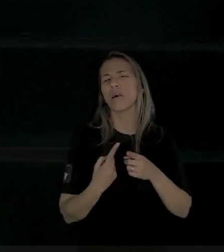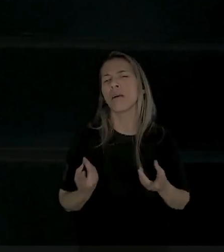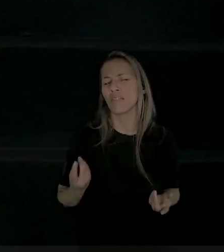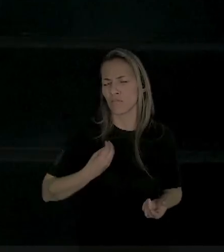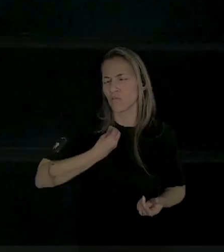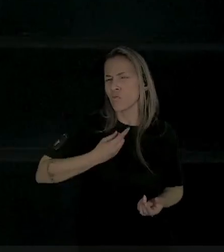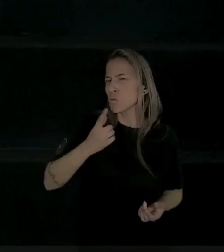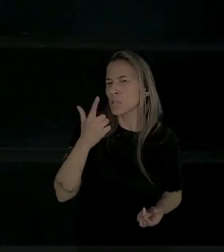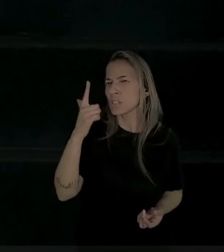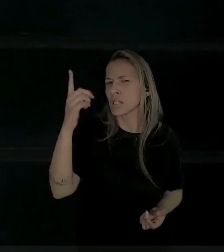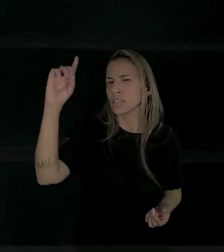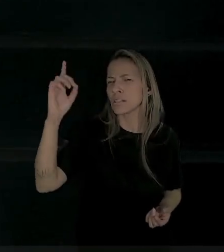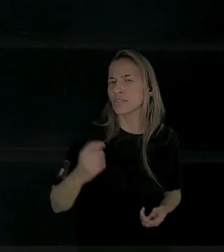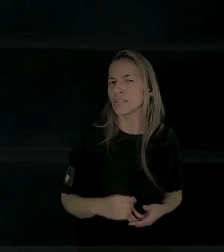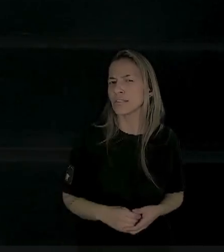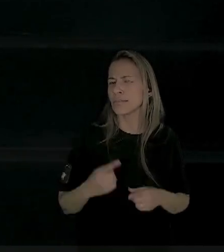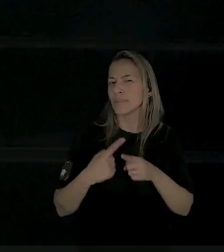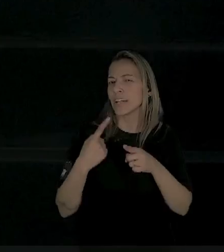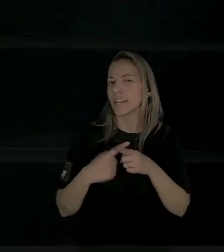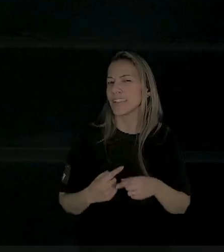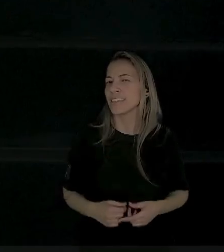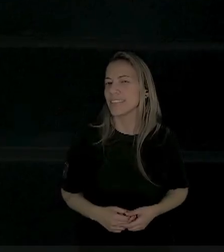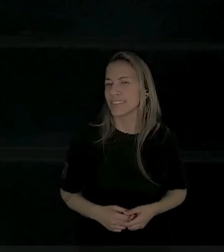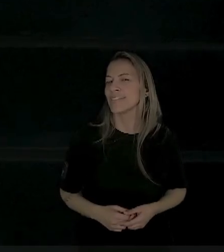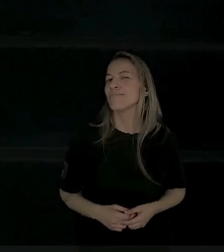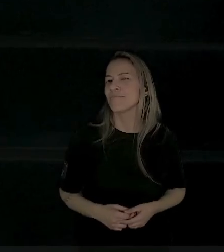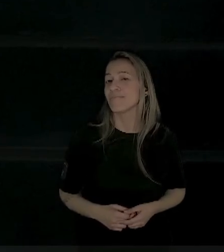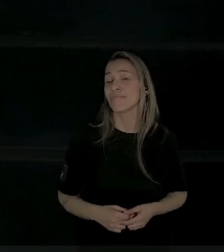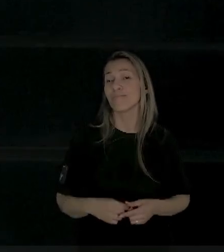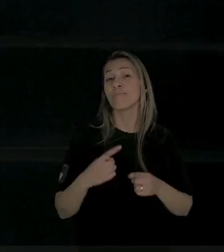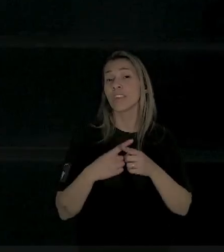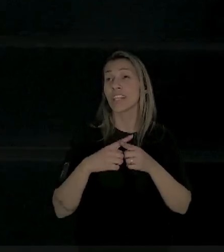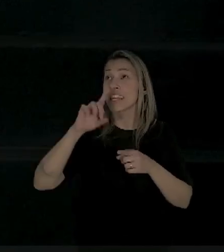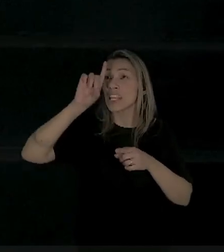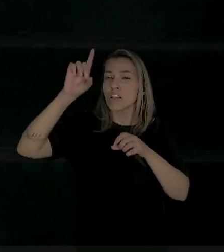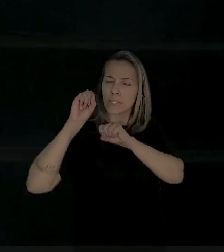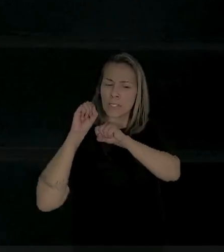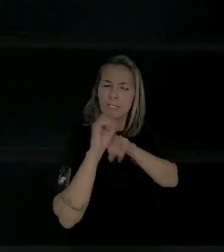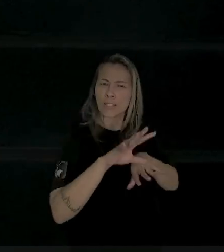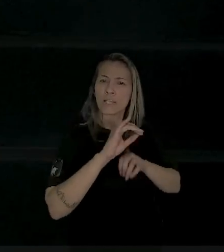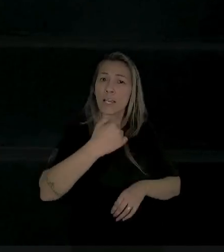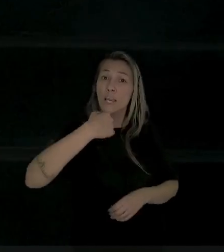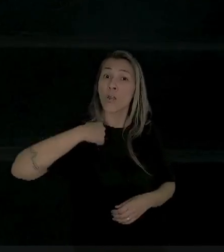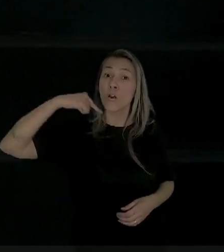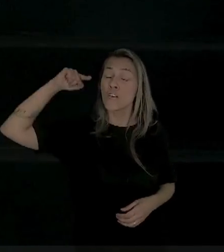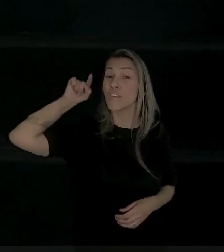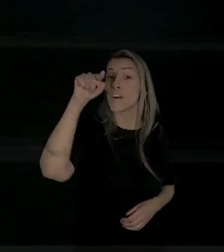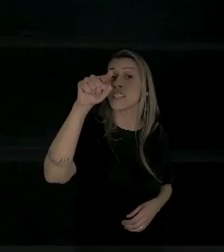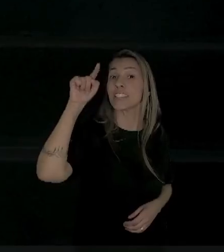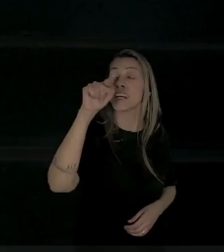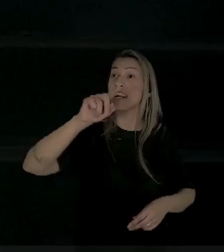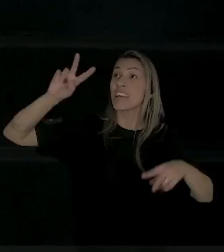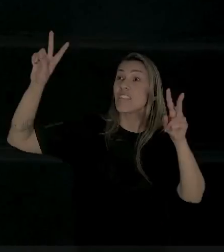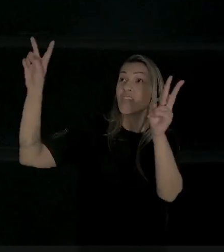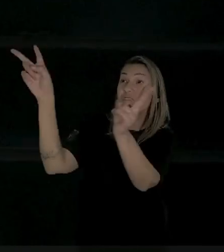Deus quer ensinar para Elias que numa vida comum, numa vida humana, minha e sua, ventos